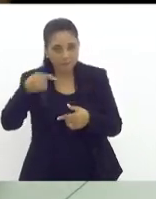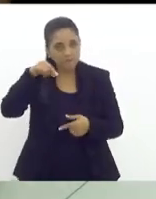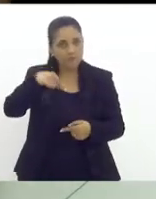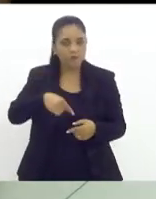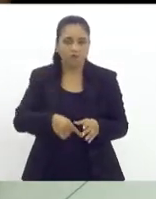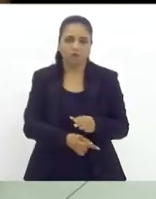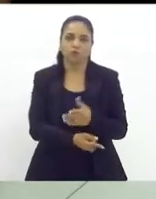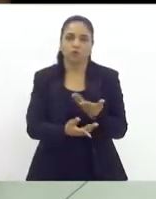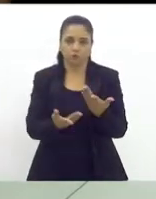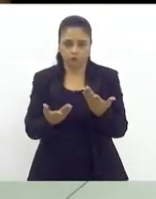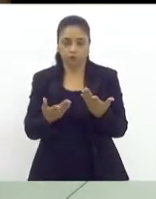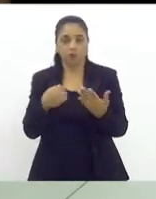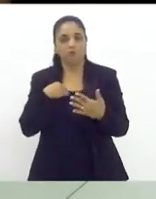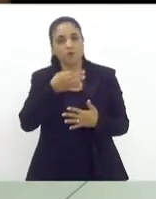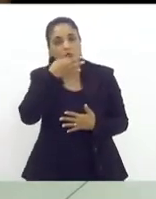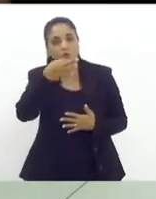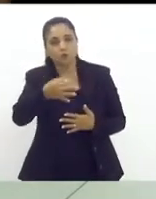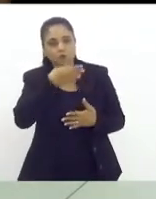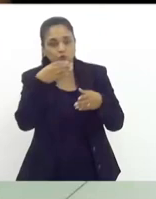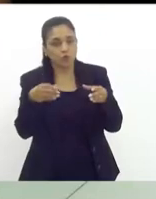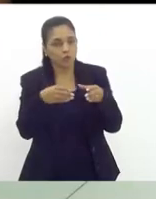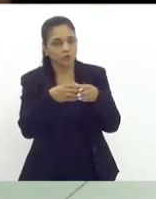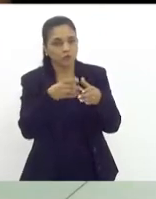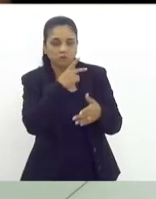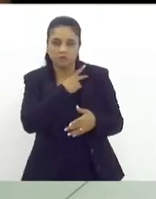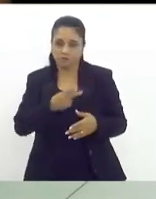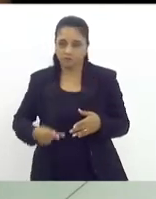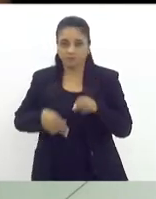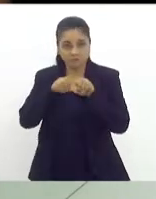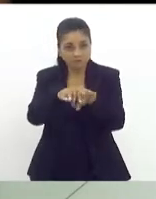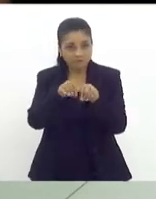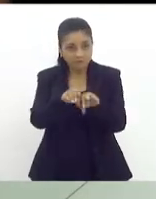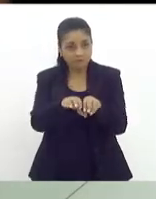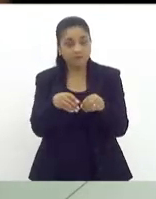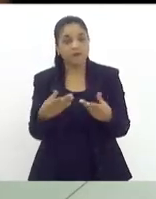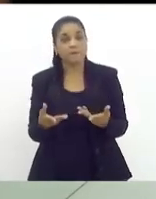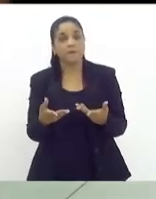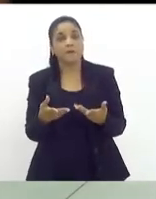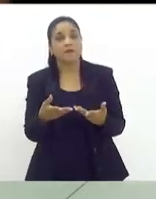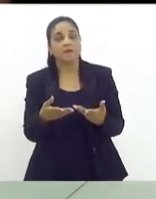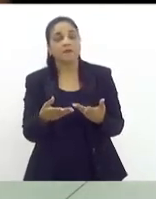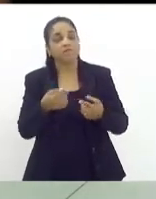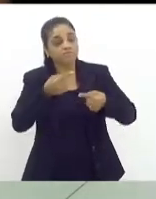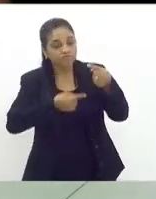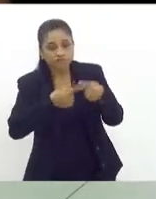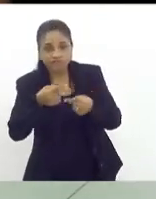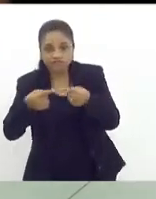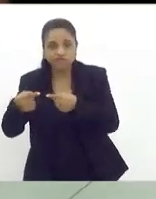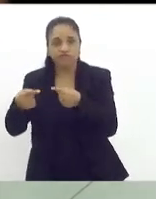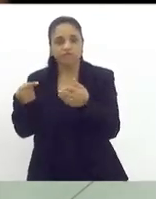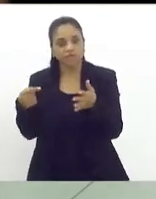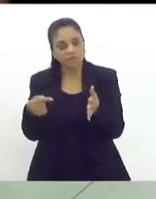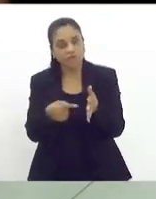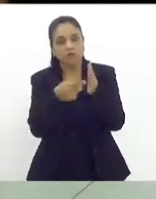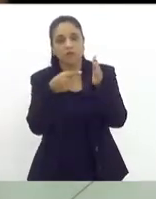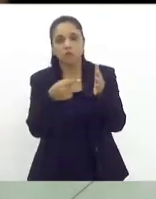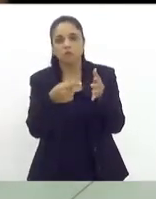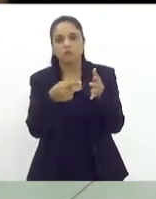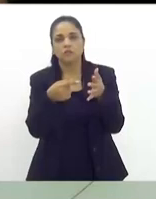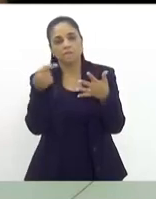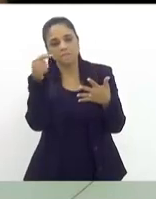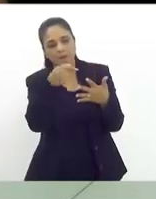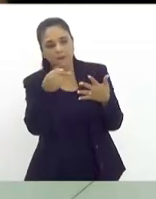sugestão ao presidente da Comissão de Educação para que a gente possa se deparar, né, com essas questões que, em última instância, são o